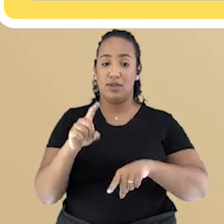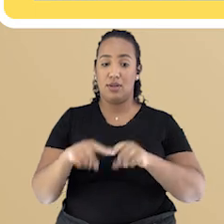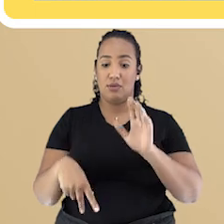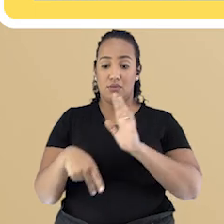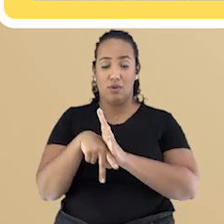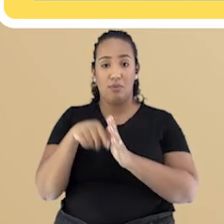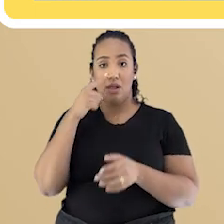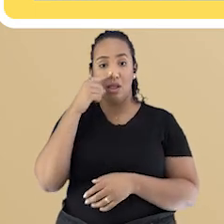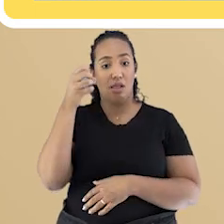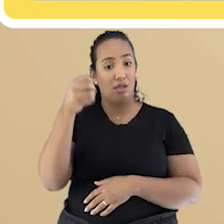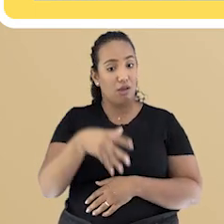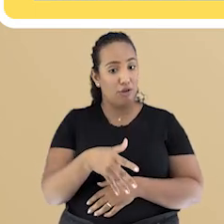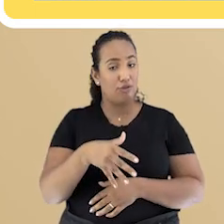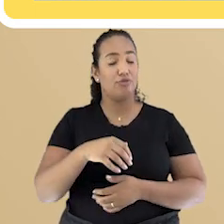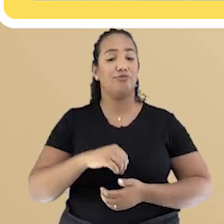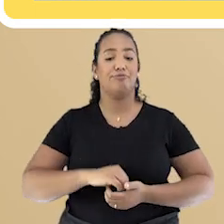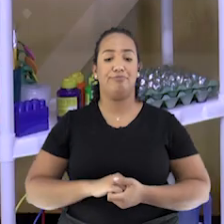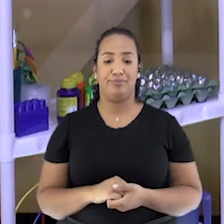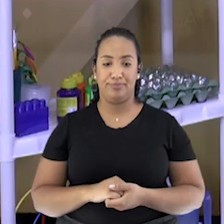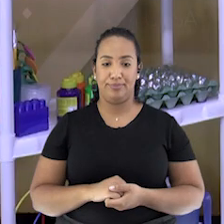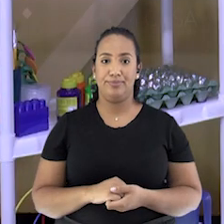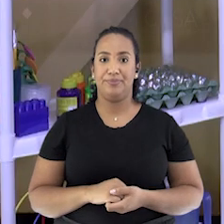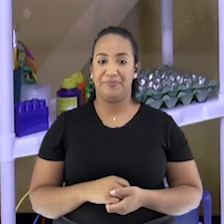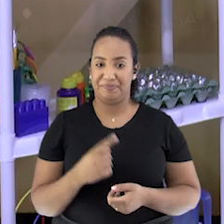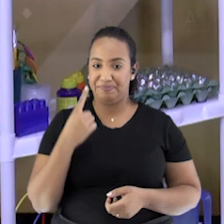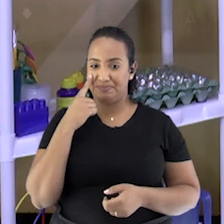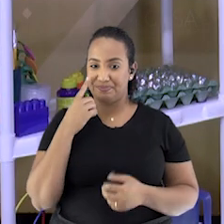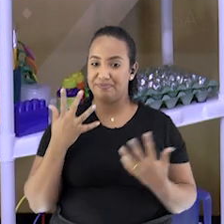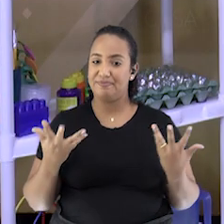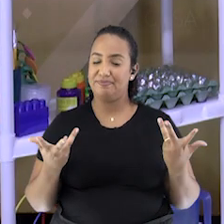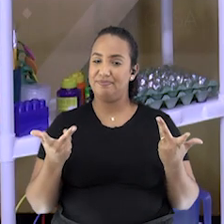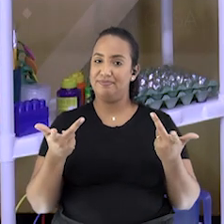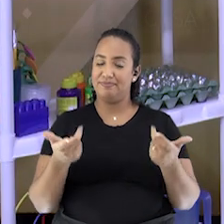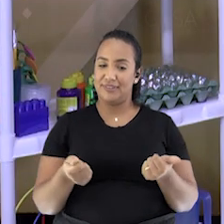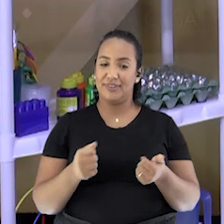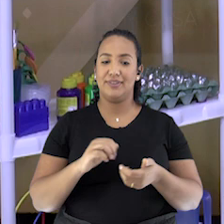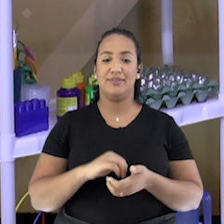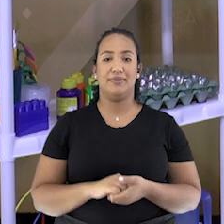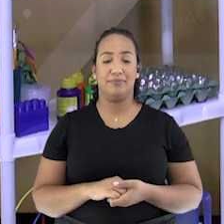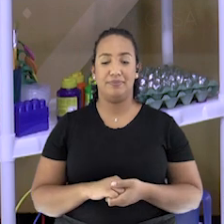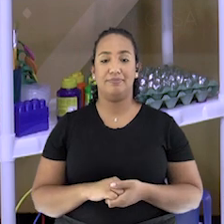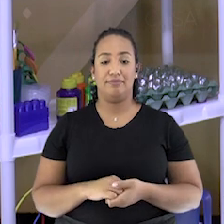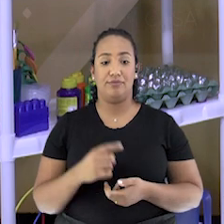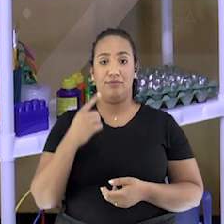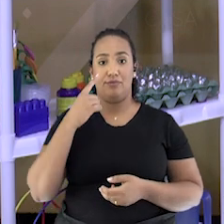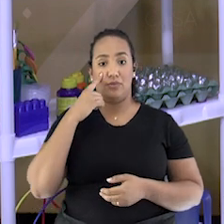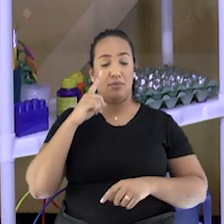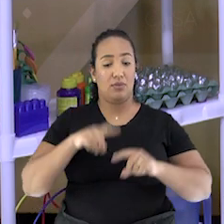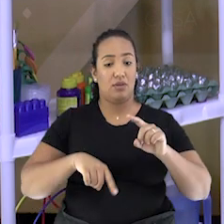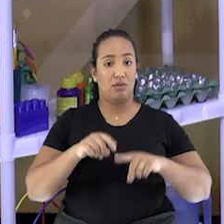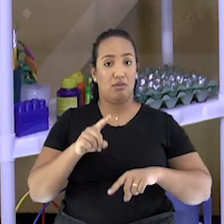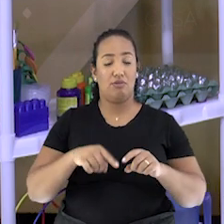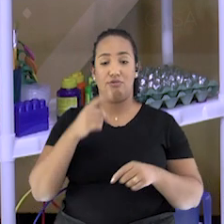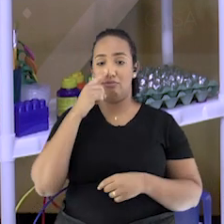lixo. Olha que incrível! Fazendo isso, eles chamam atenção para o tanto de lixo que produzimos. E mesmo